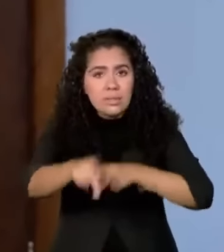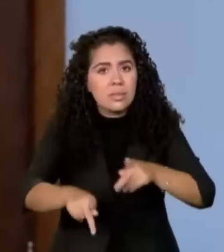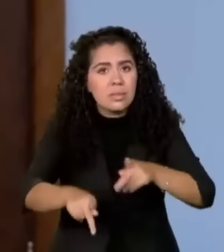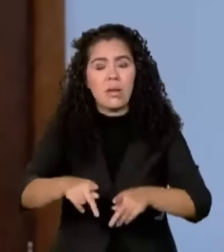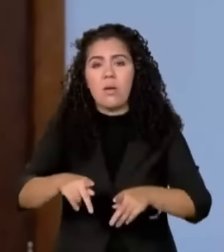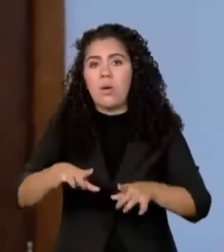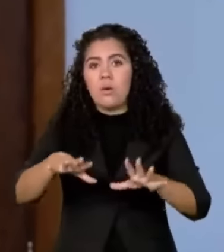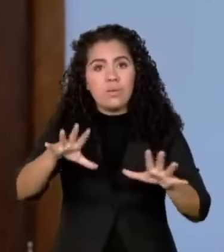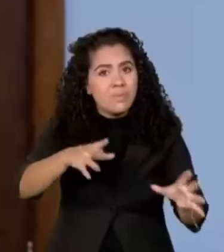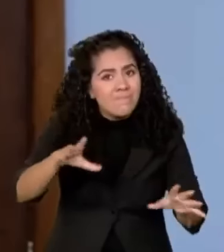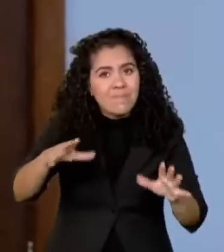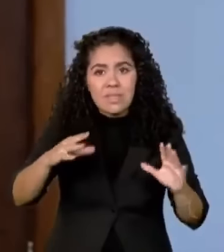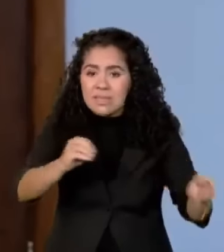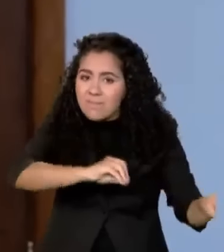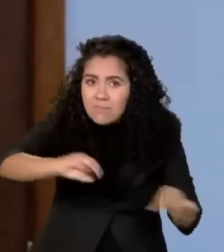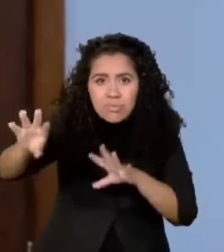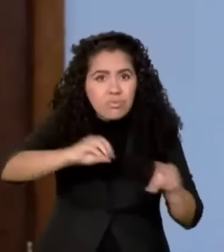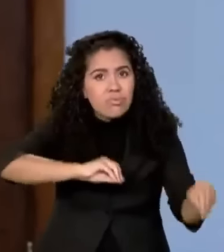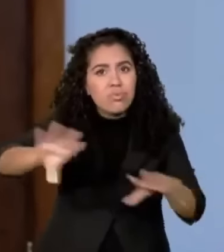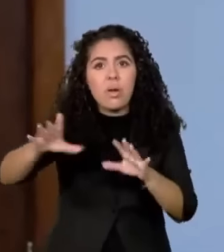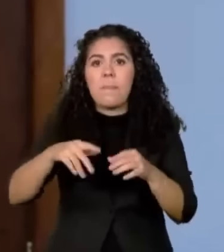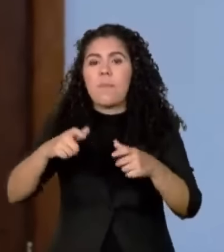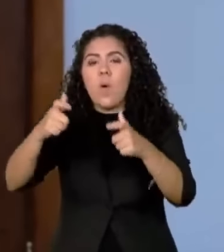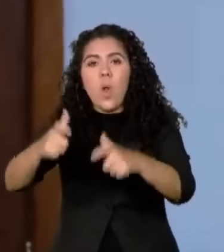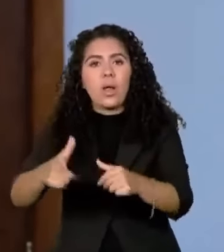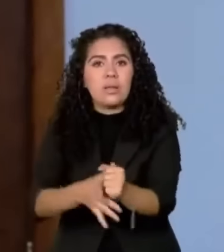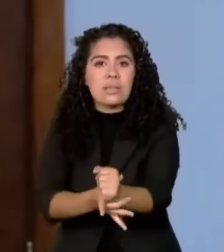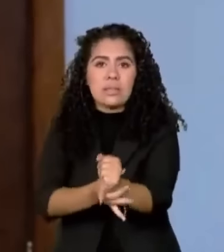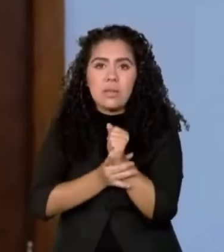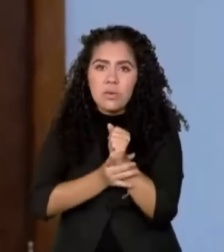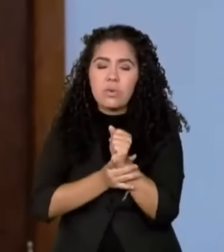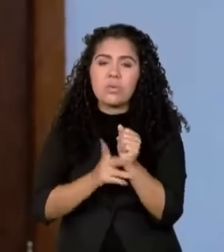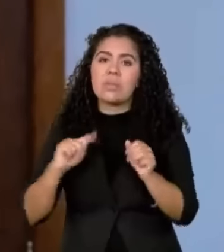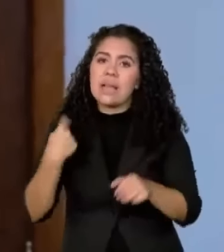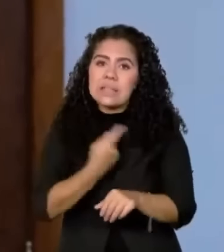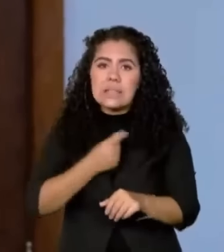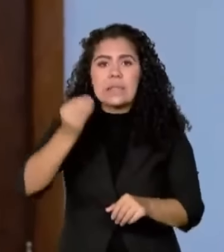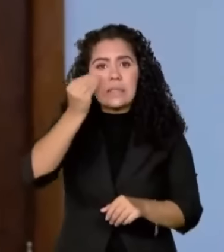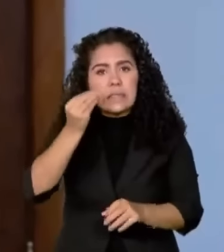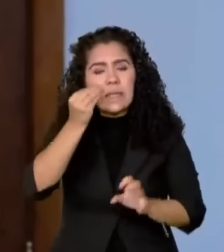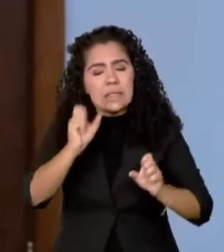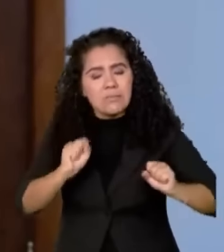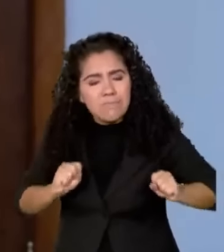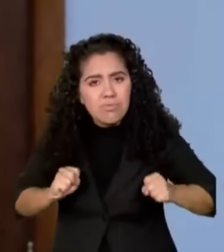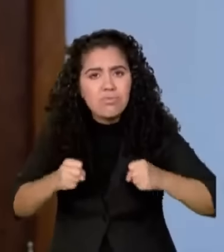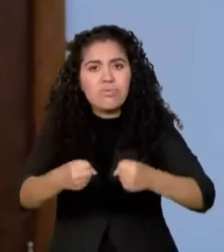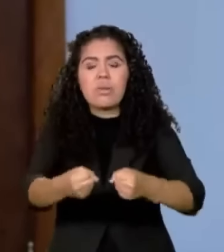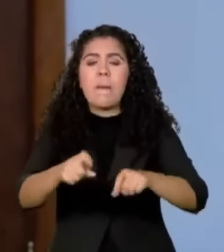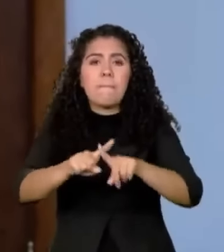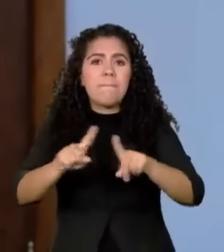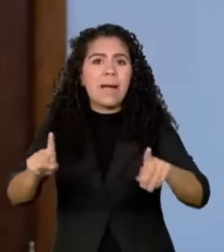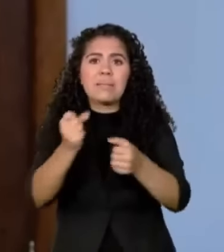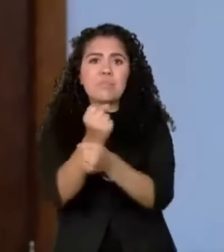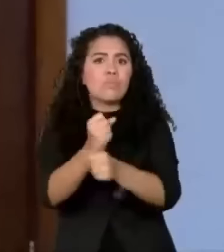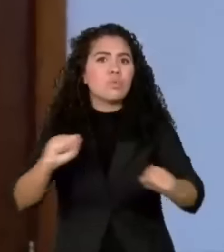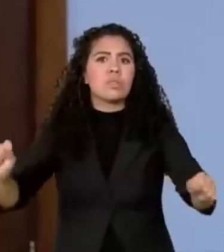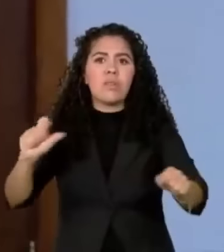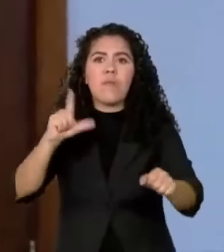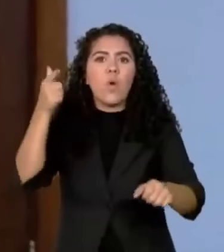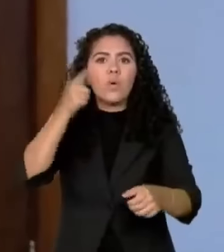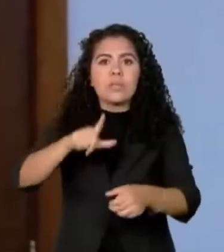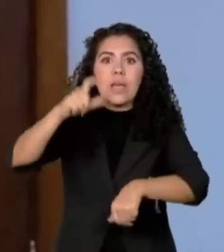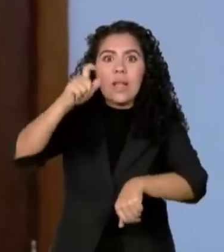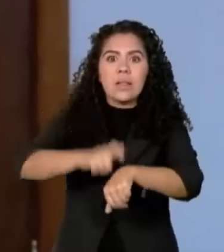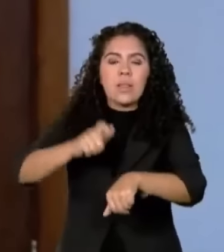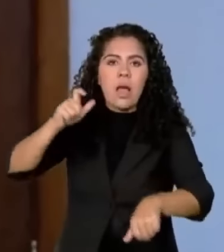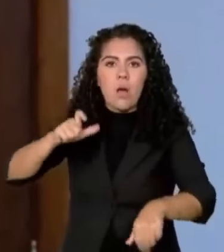de segurança. Nós fazemos grande esforço de resgate, mas é impossível chegar a todos os lugares, ainda mais com o evento climático